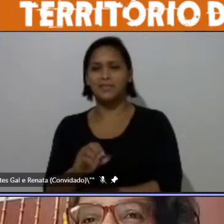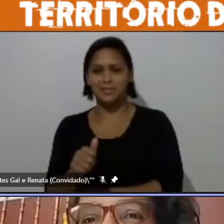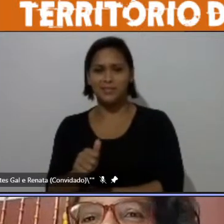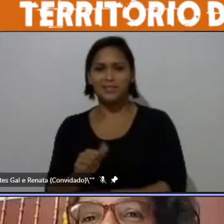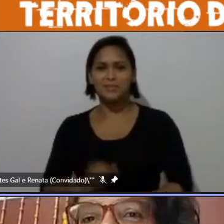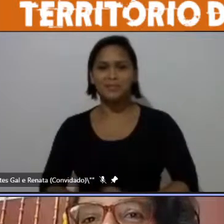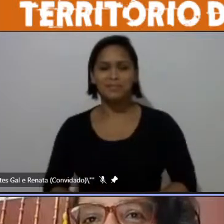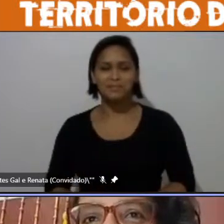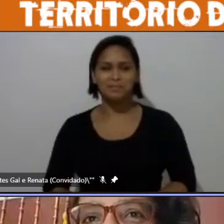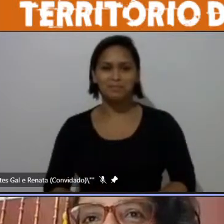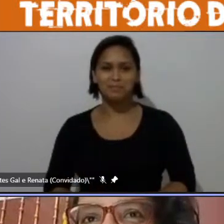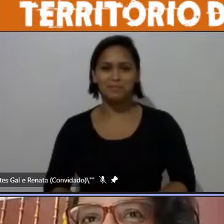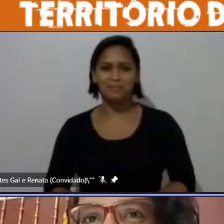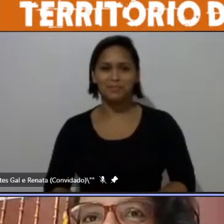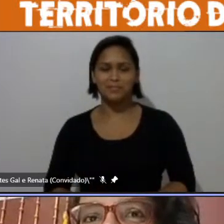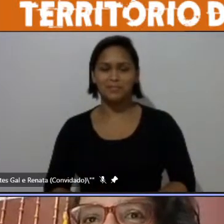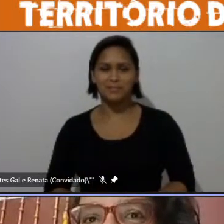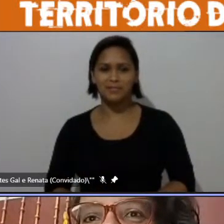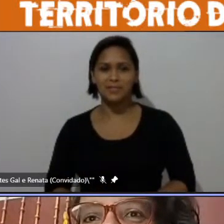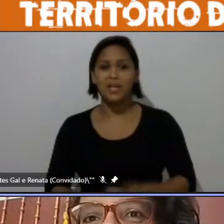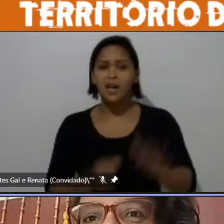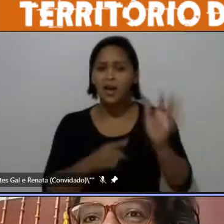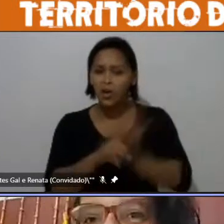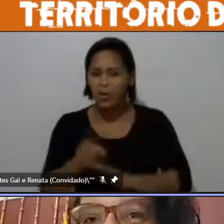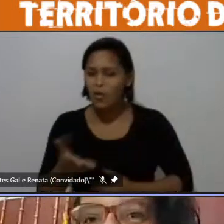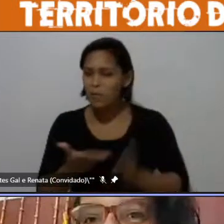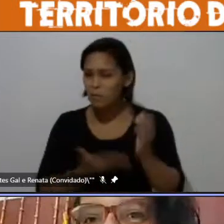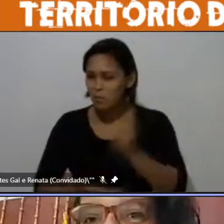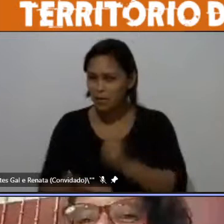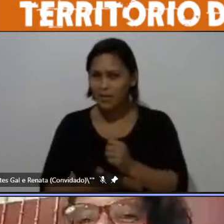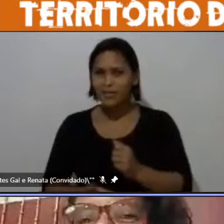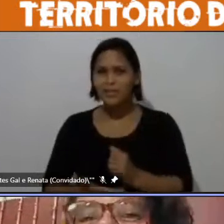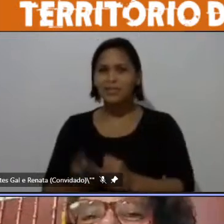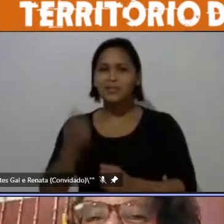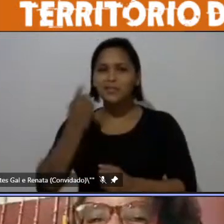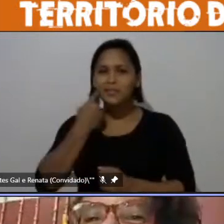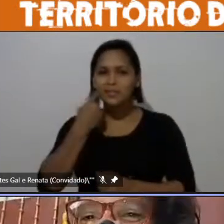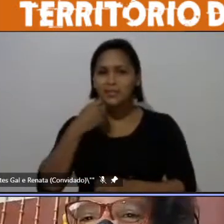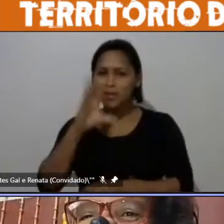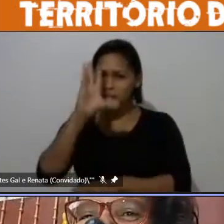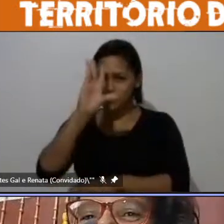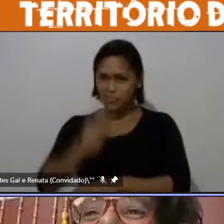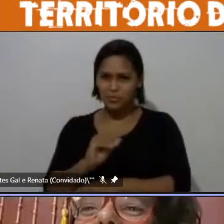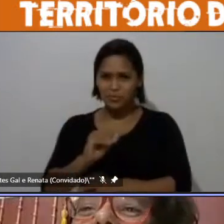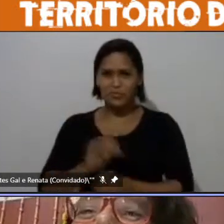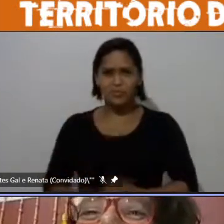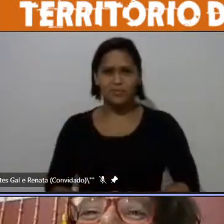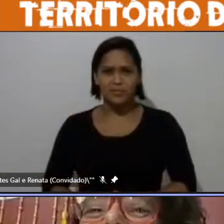Bom, questões básicas para sexta-feira à noite, né?